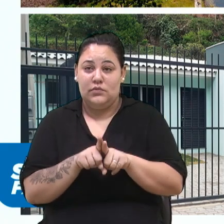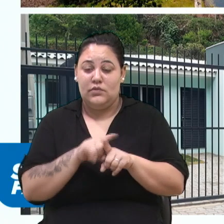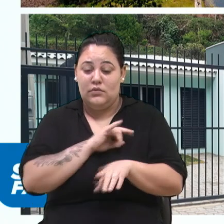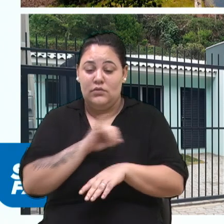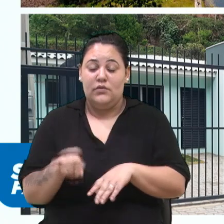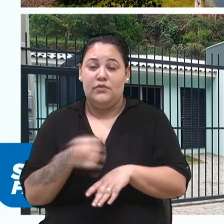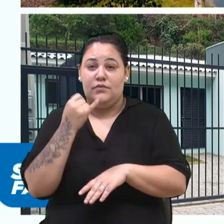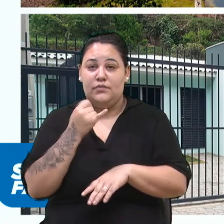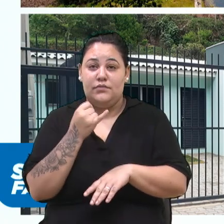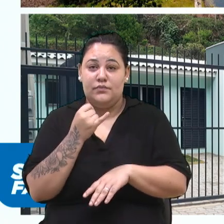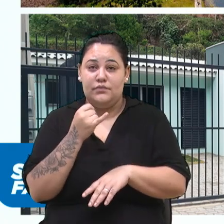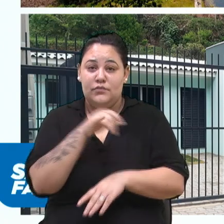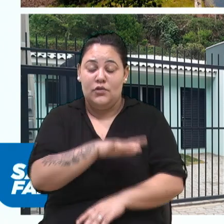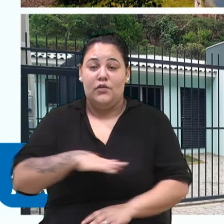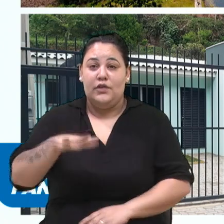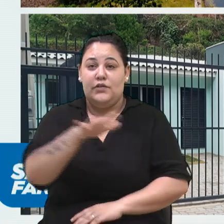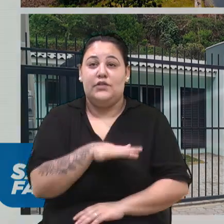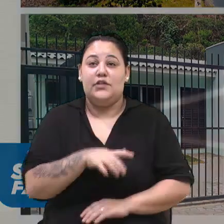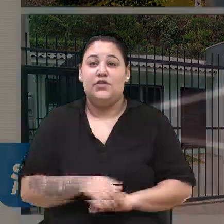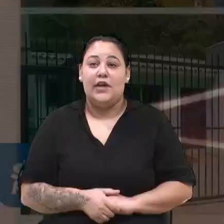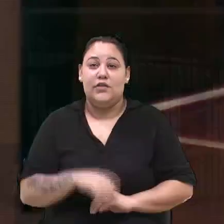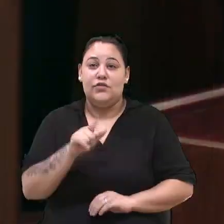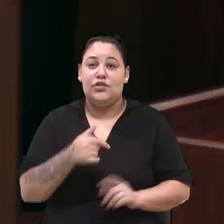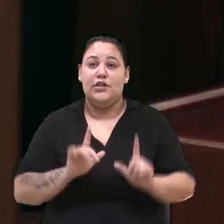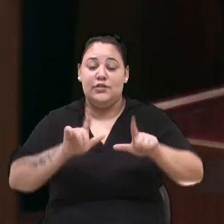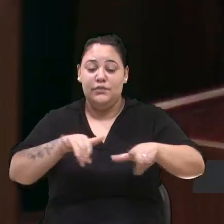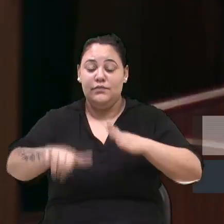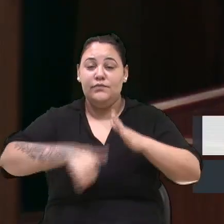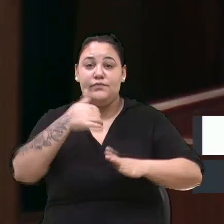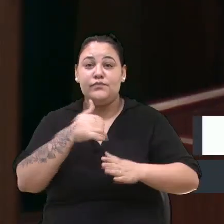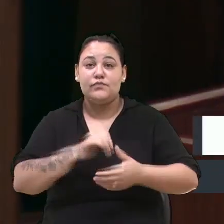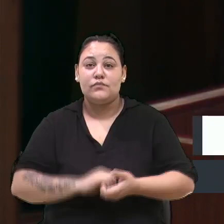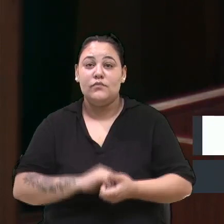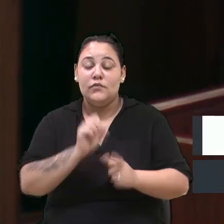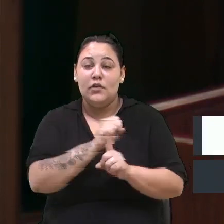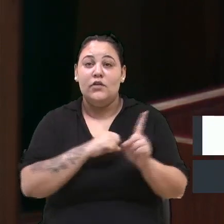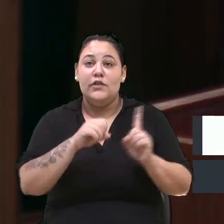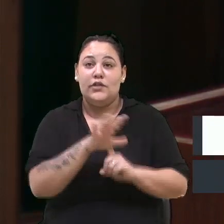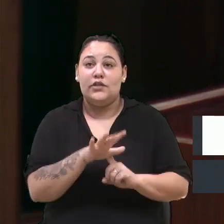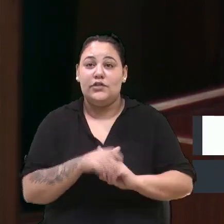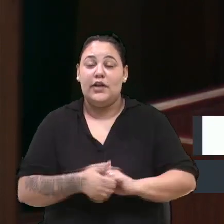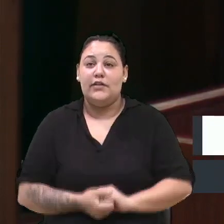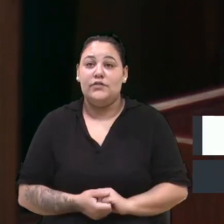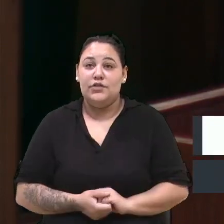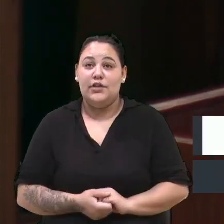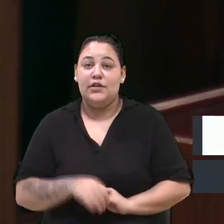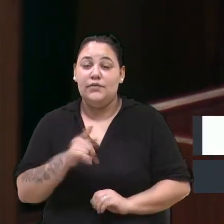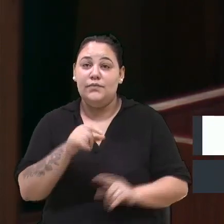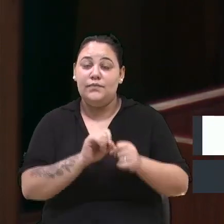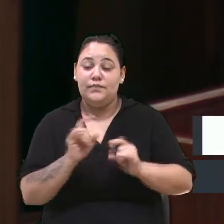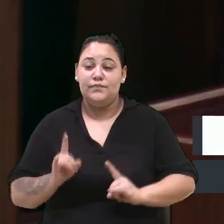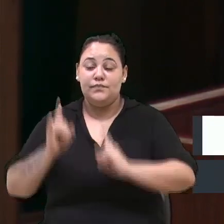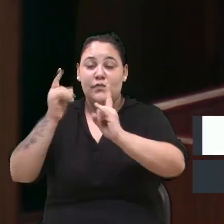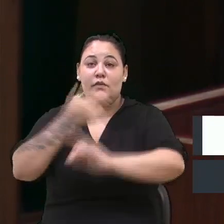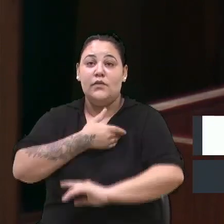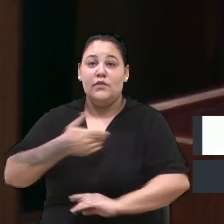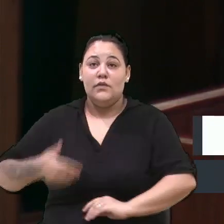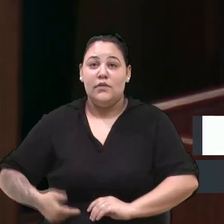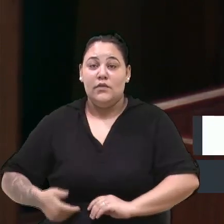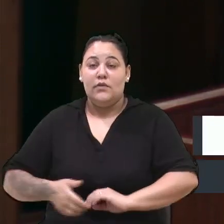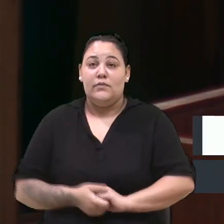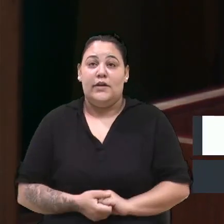áreas, fazendo delas locais melhores para a nossa sociedade. A dos prédios públicos, sim, senhoras e